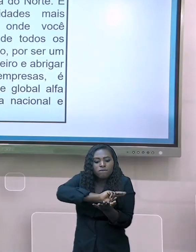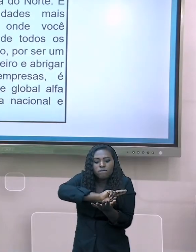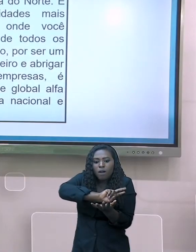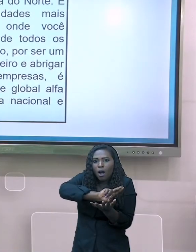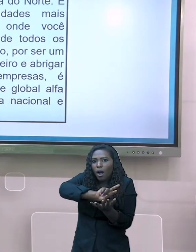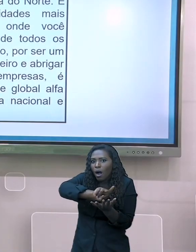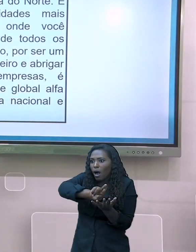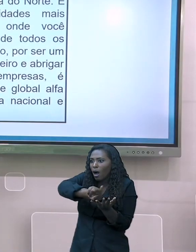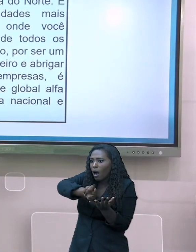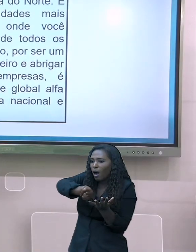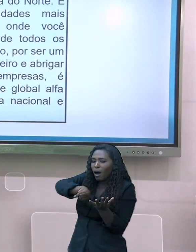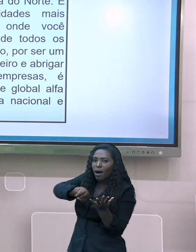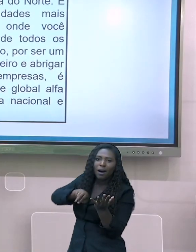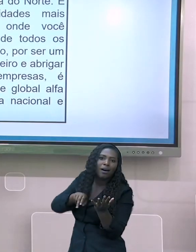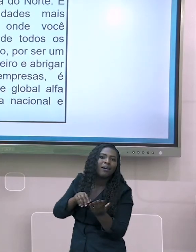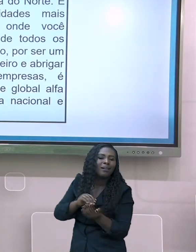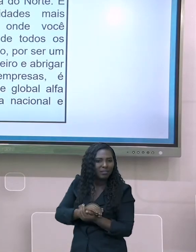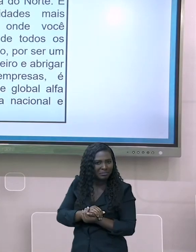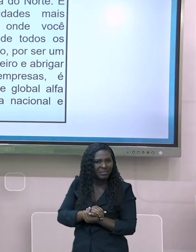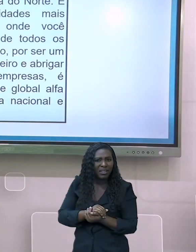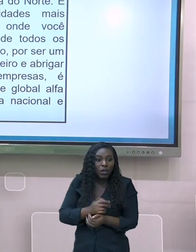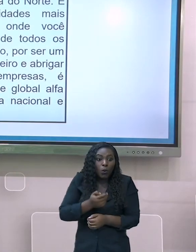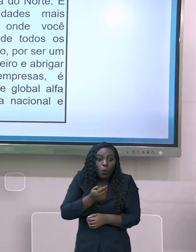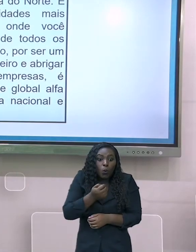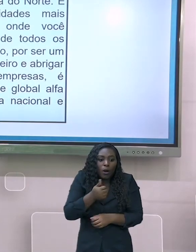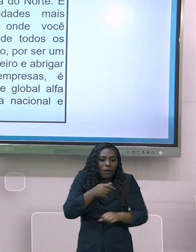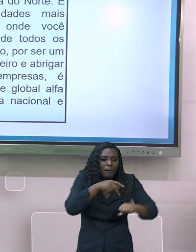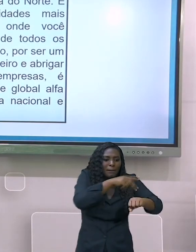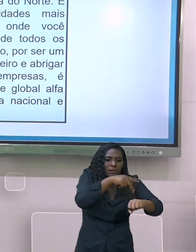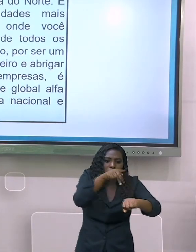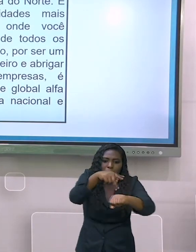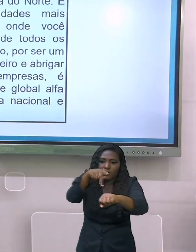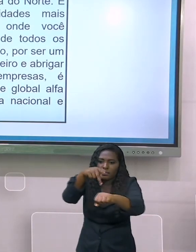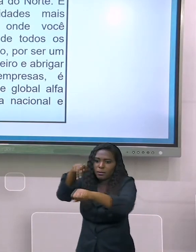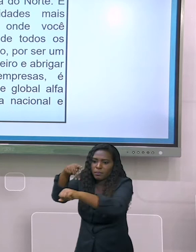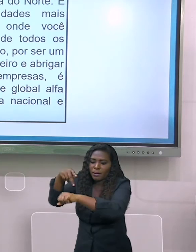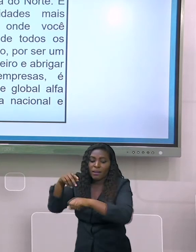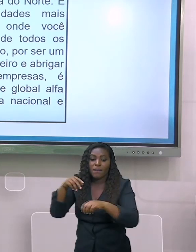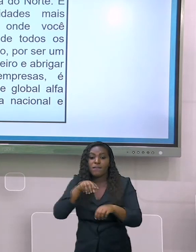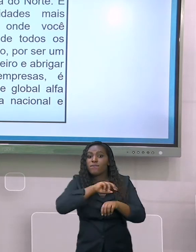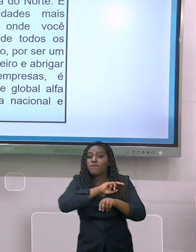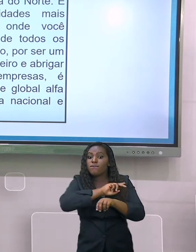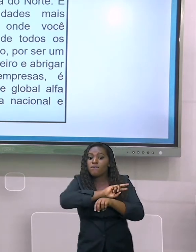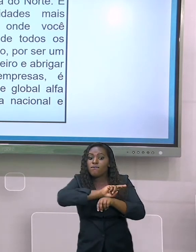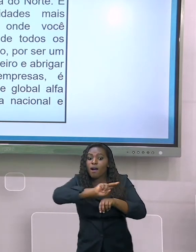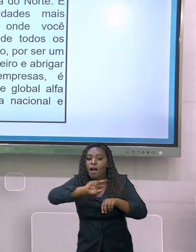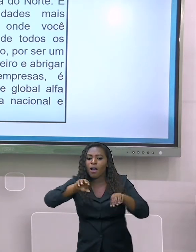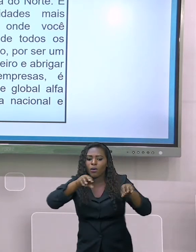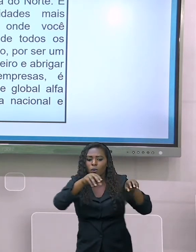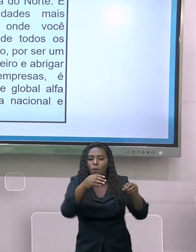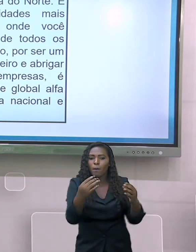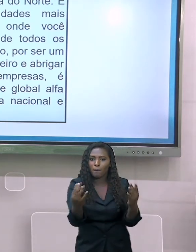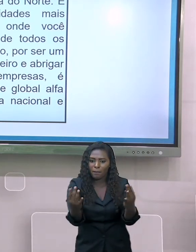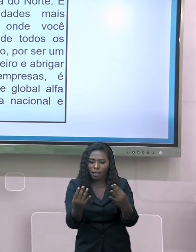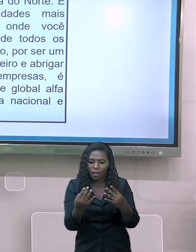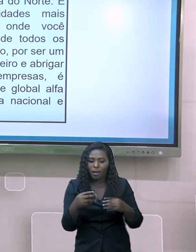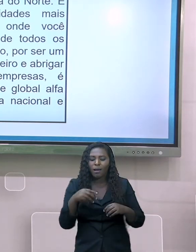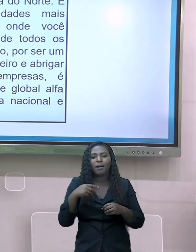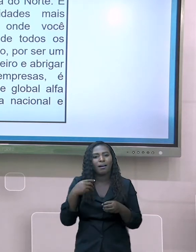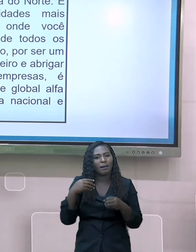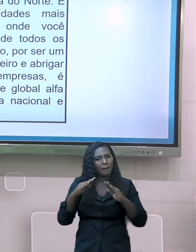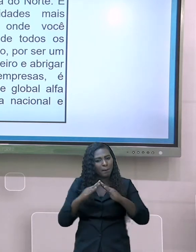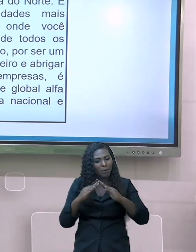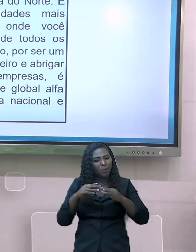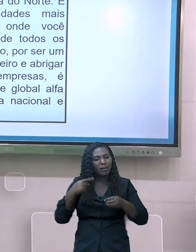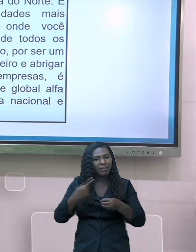de praticamente quase todos os lugares do mundo. Então, é uma das cidades